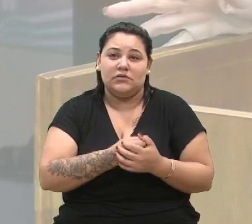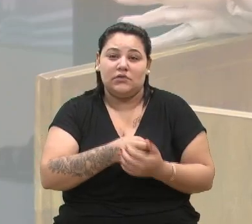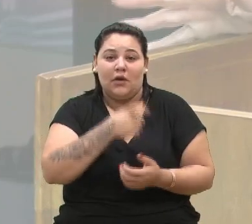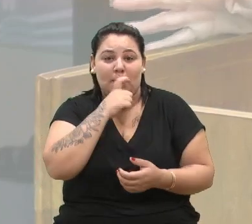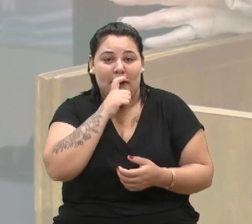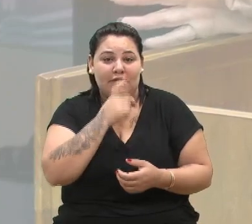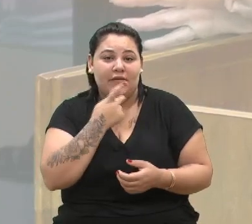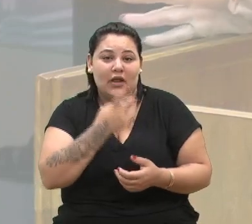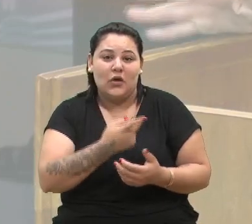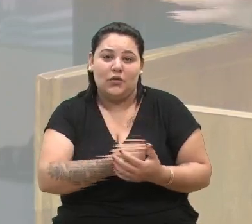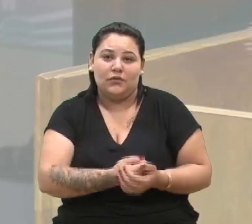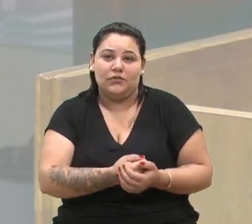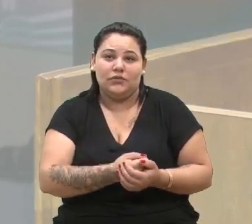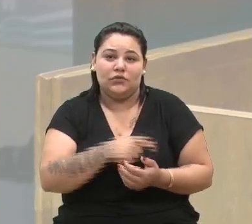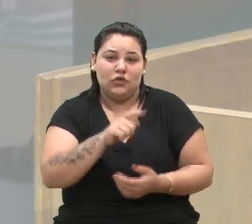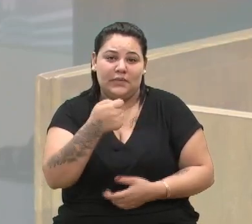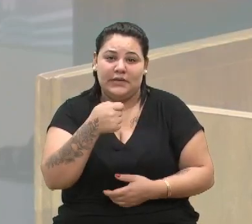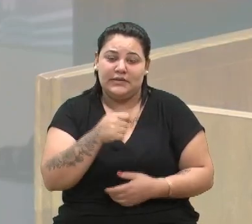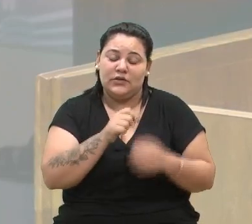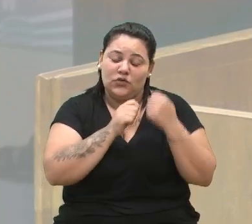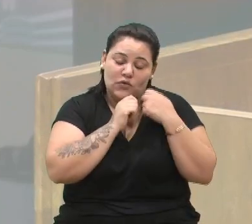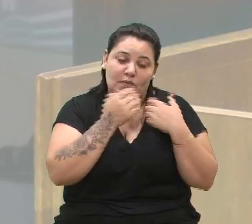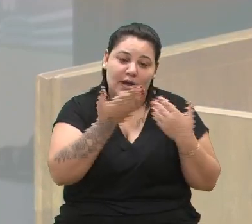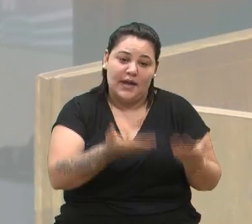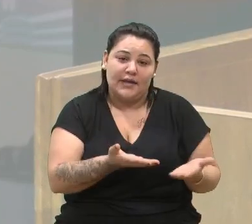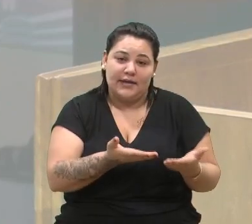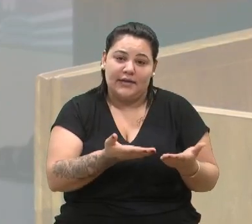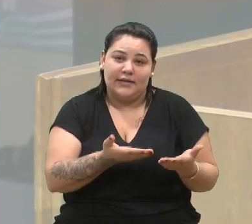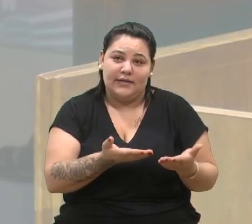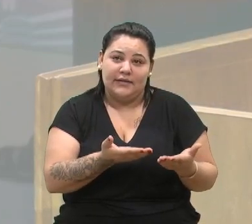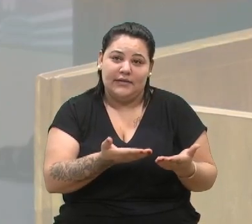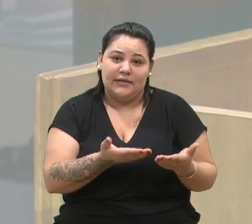também tu precisa vir dormir aqui e ficar com esse camisetão?